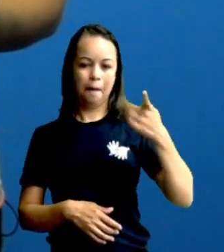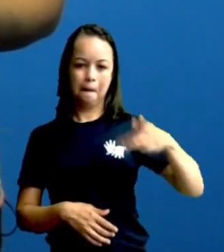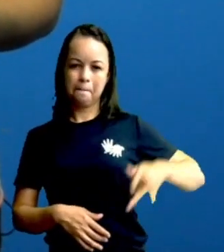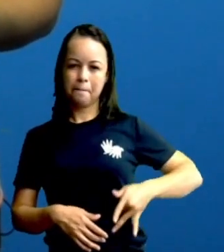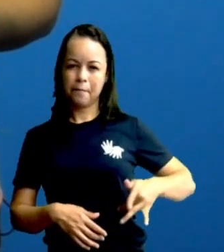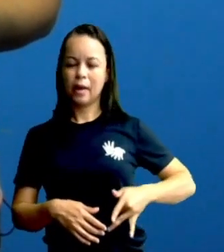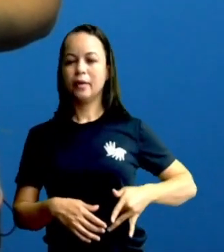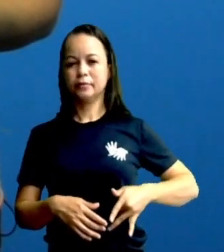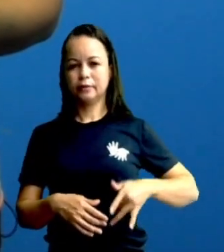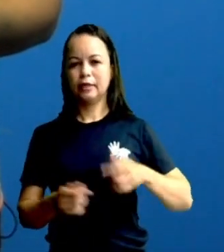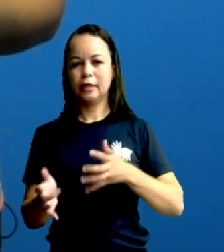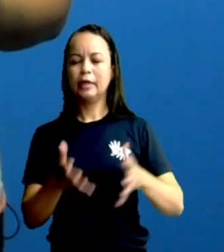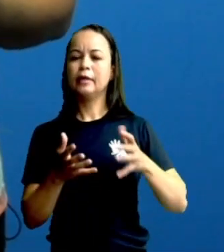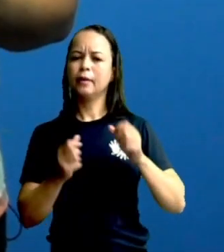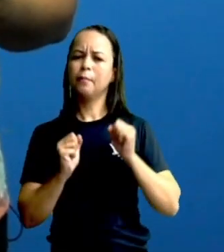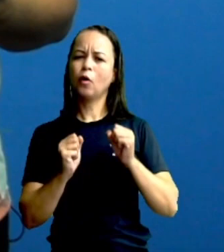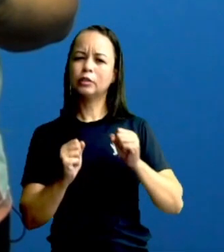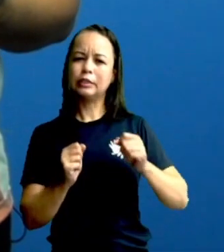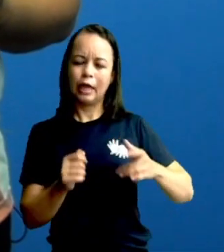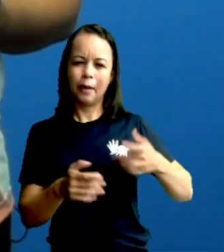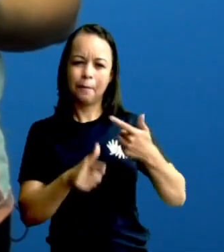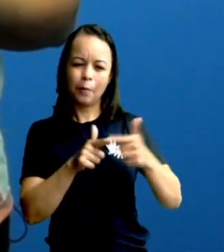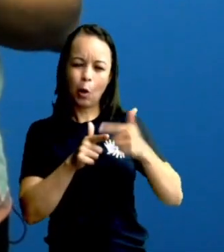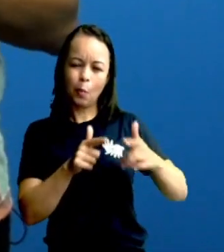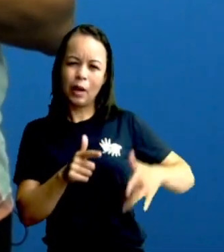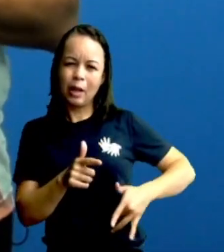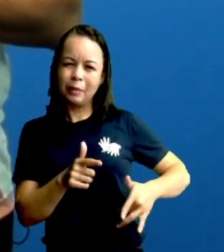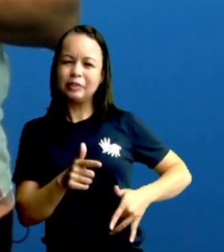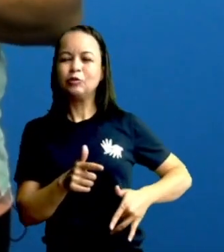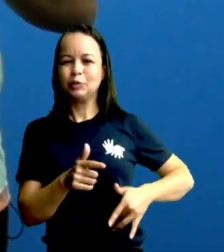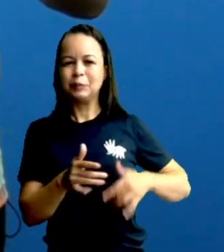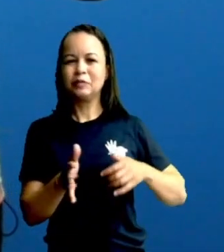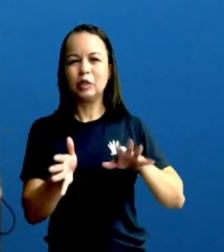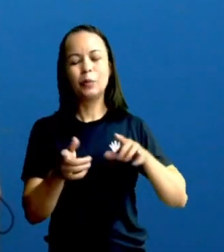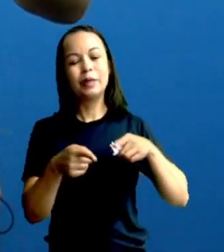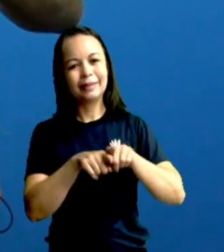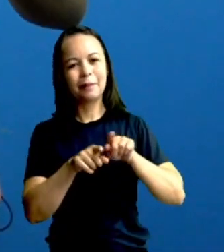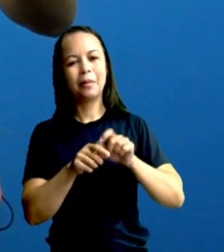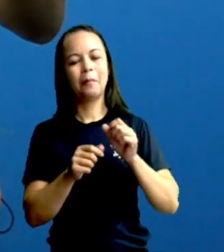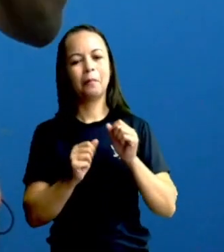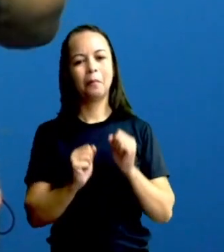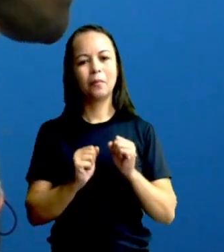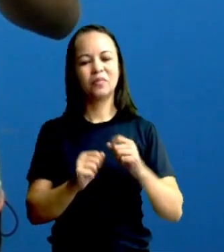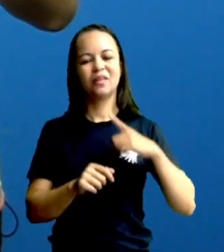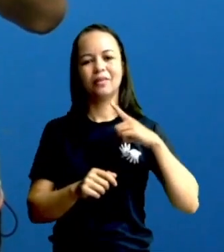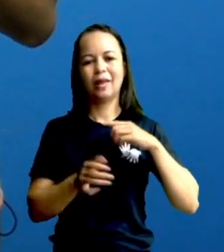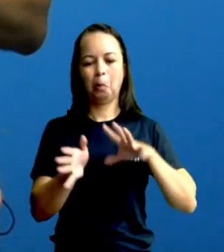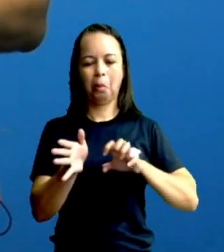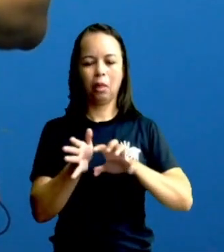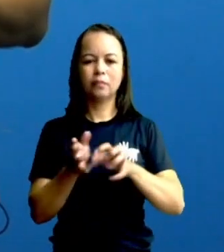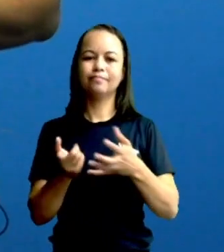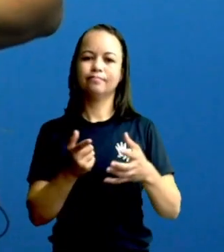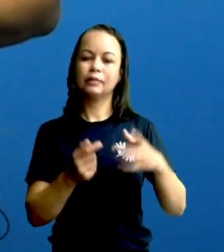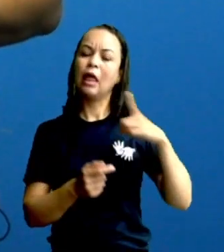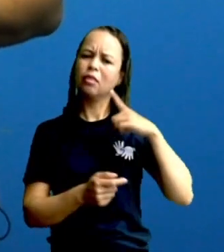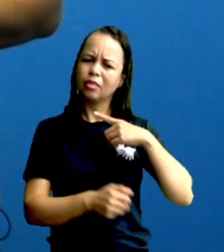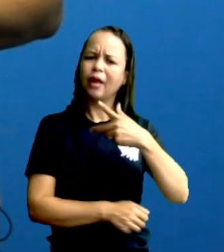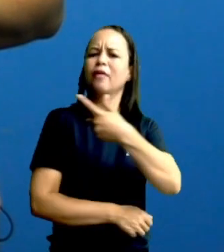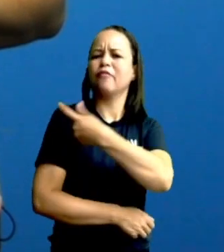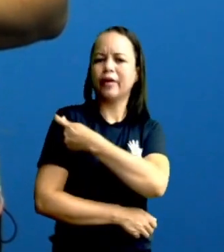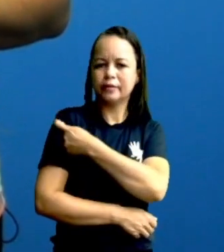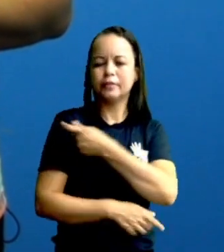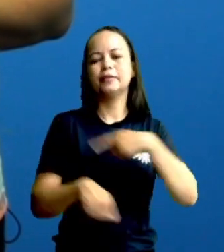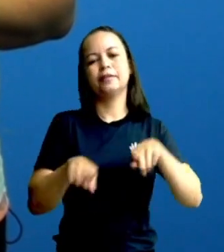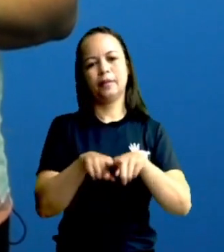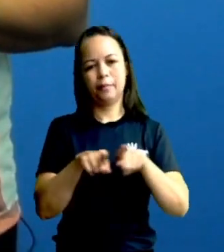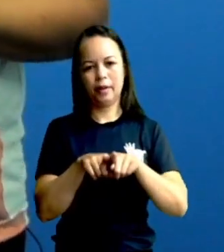a formação de uma cirrose hepática, para depois até um câncer de fígado. Então, tem vacina também para